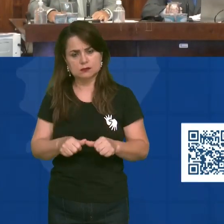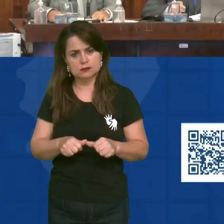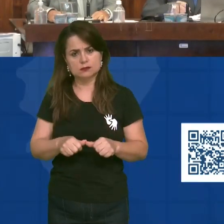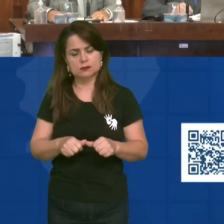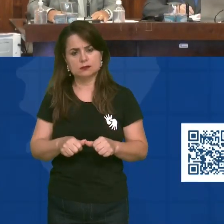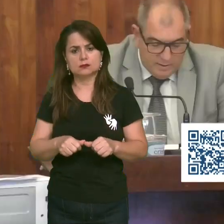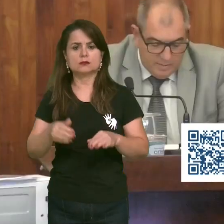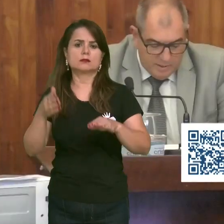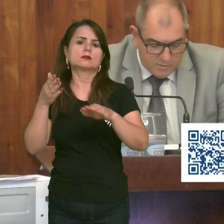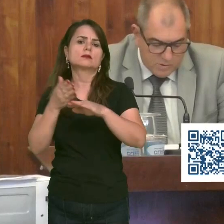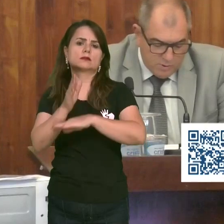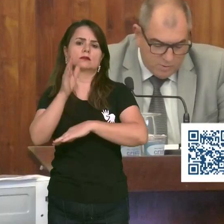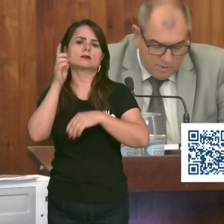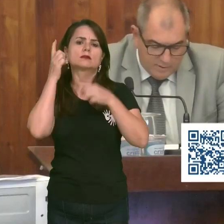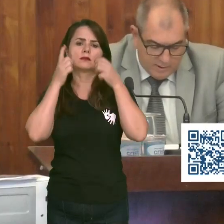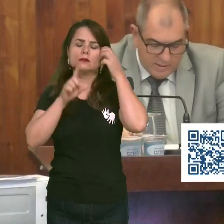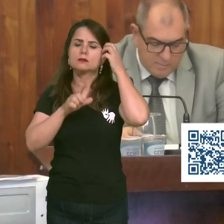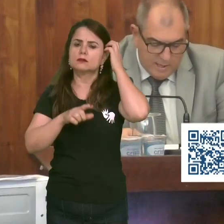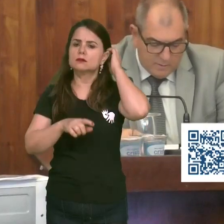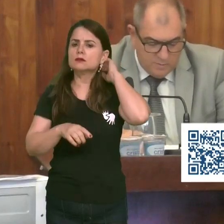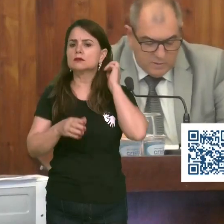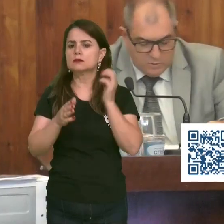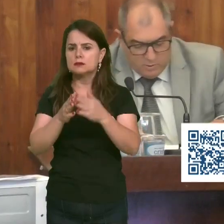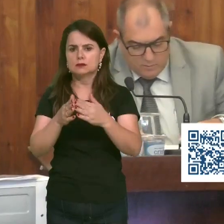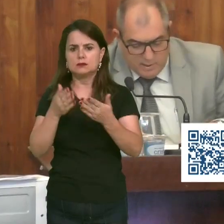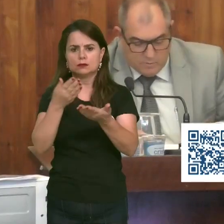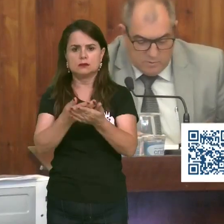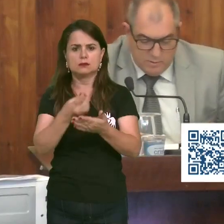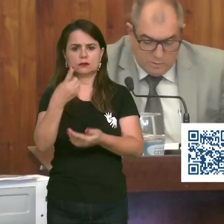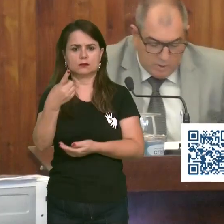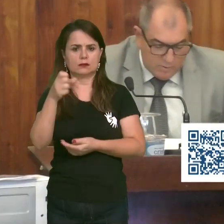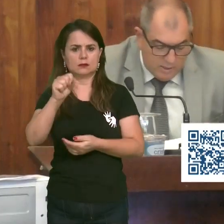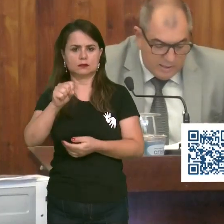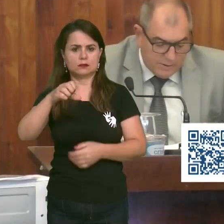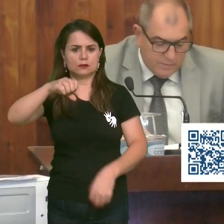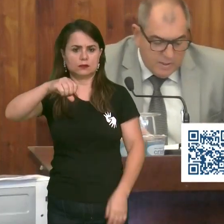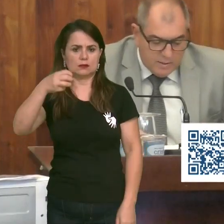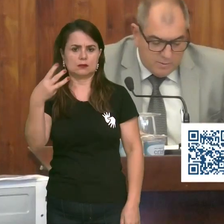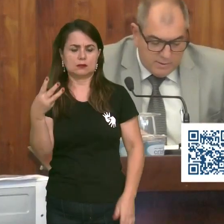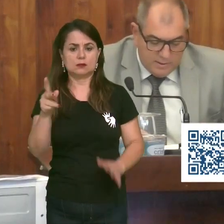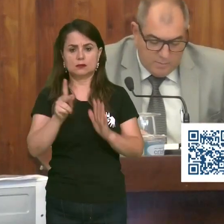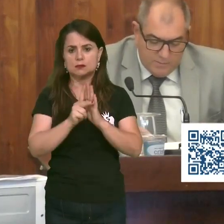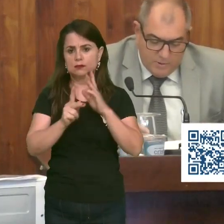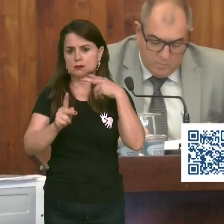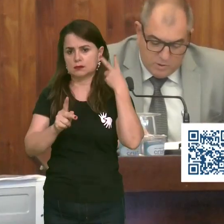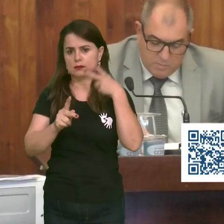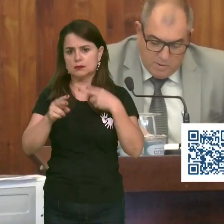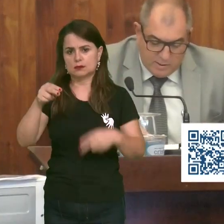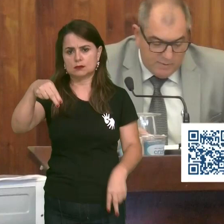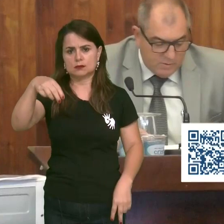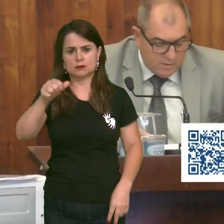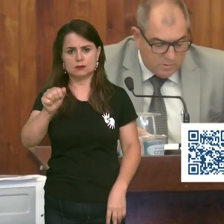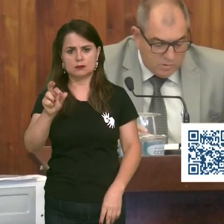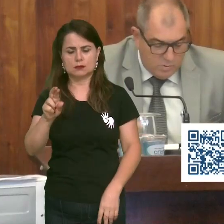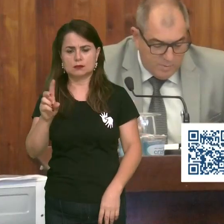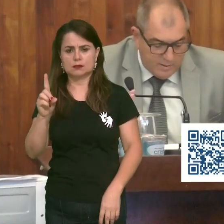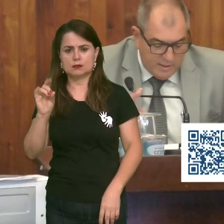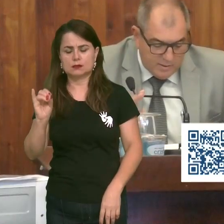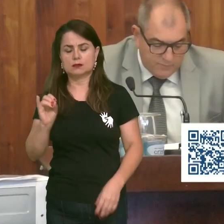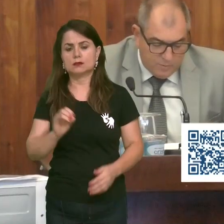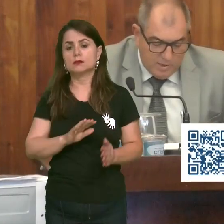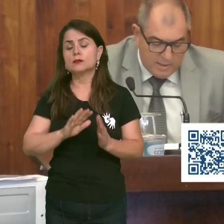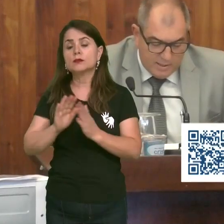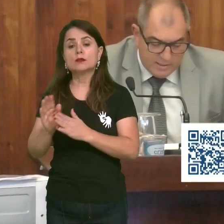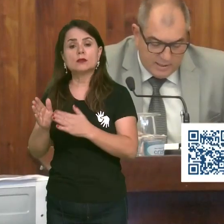aprovado requerimento 1893/2012 e Vereador Luís Eduardo Nardi solicitando ao Prefeito Municipal através dos setores